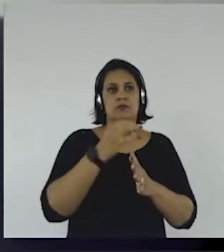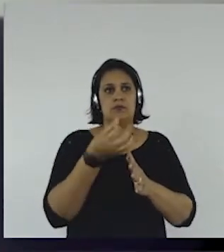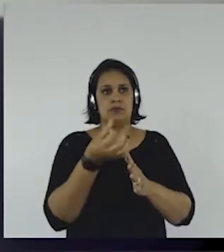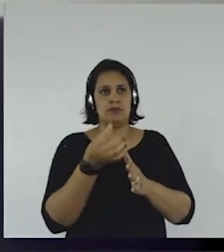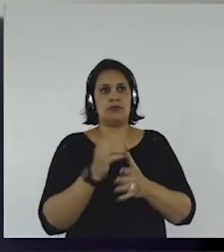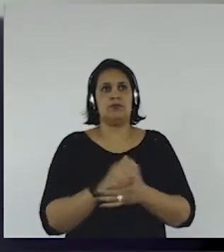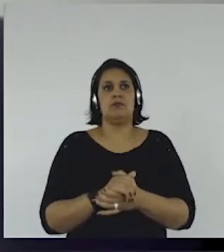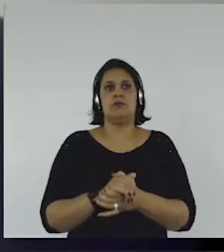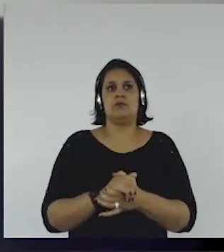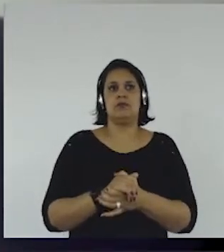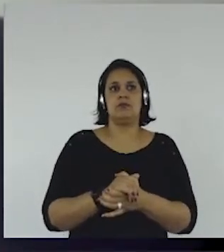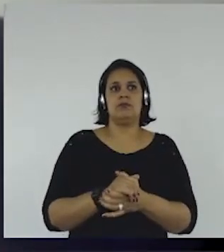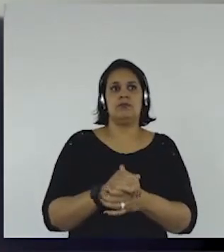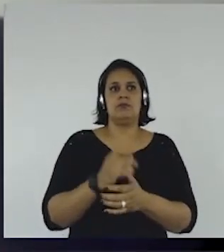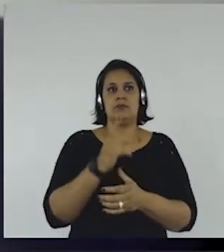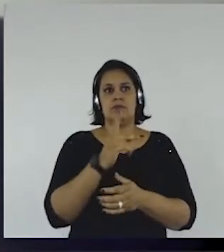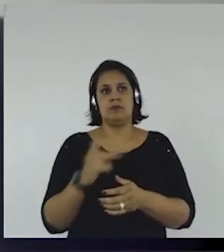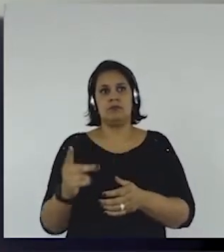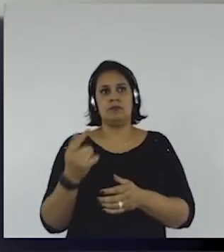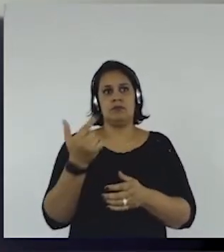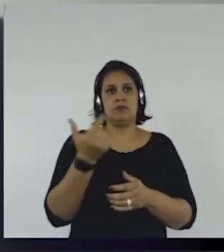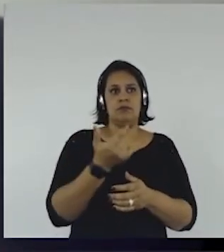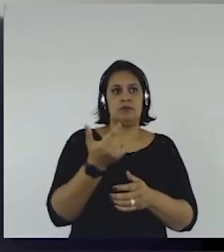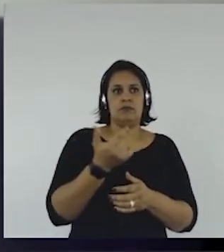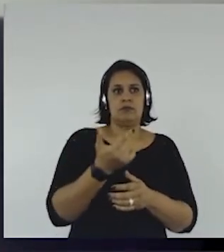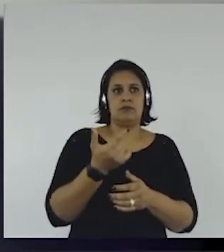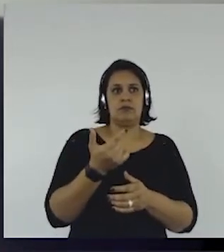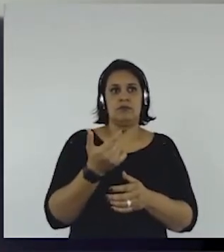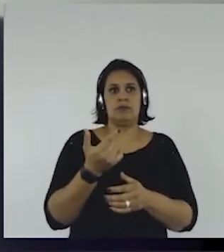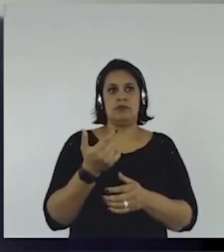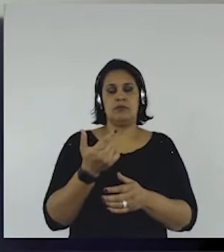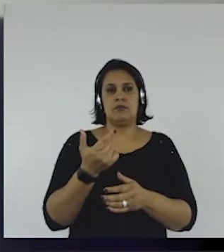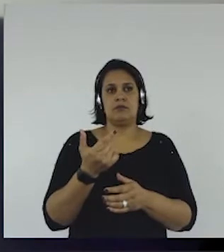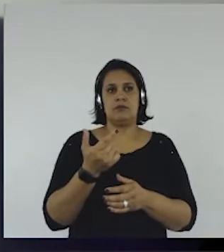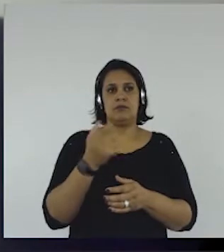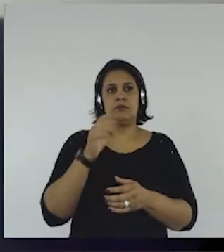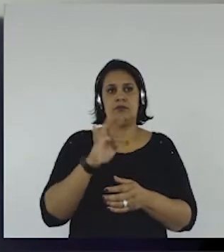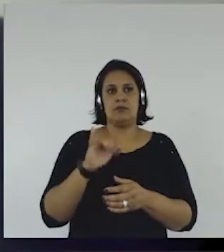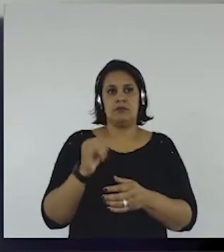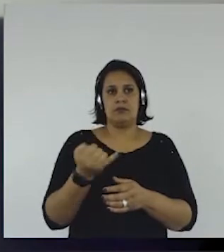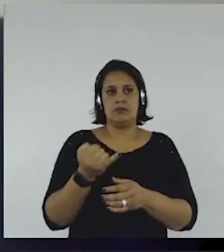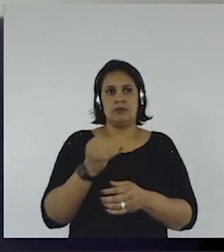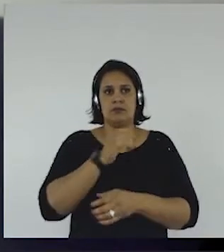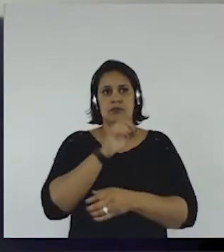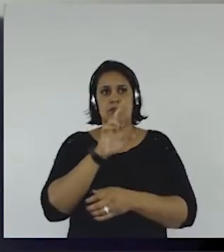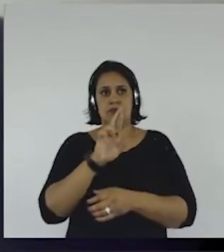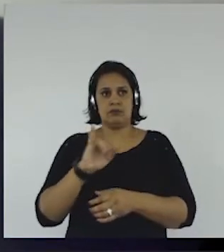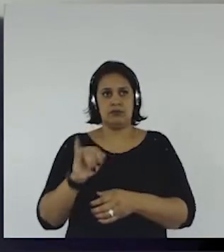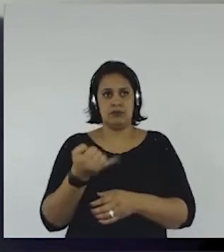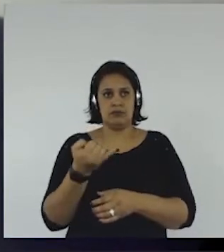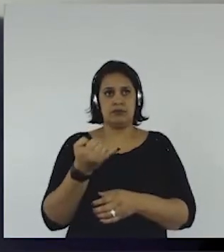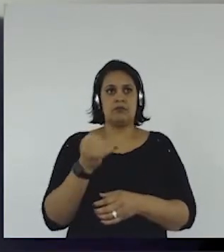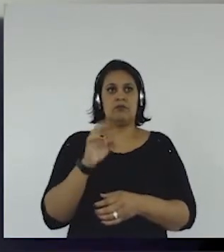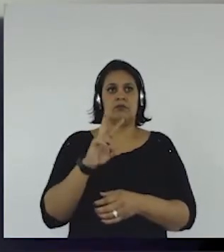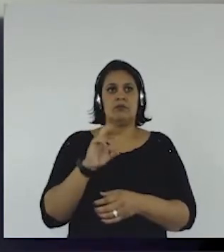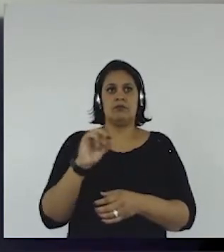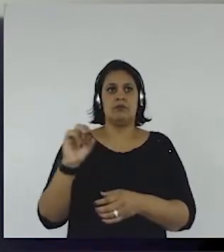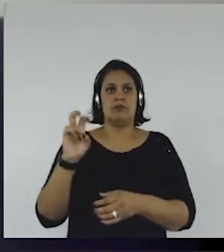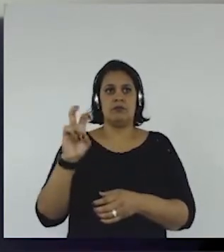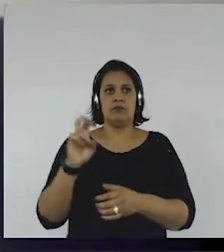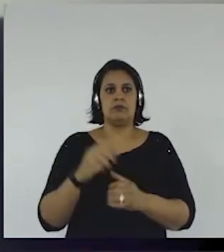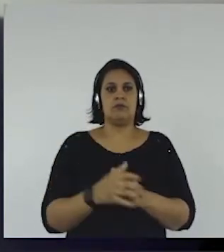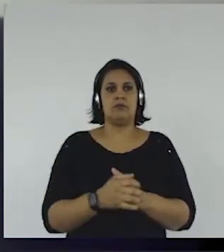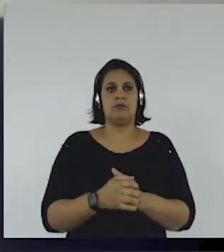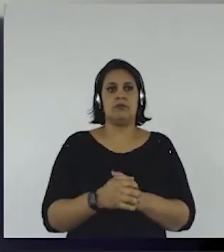Vice-presidente do Tribunal de Justiça do Rio de Janeiro em 2005. Primeiro vice-presidente do Tribunal de Justiça do Estado do Rio